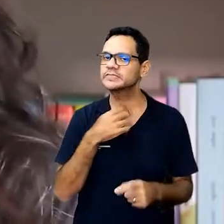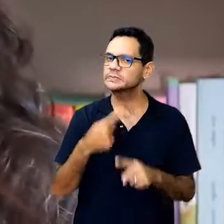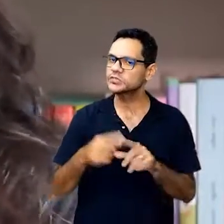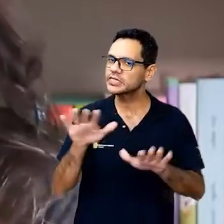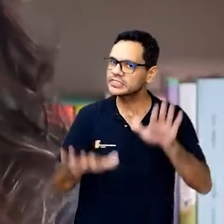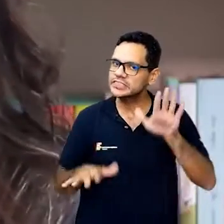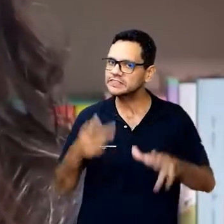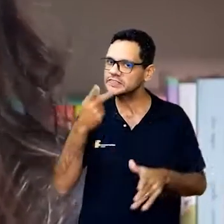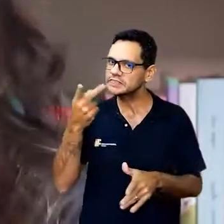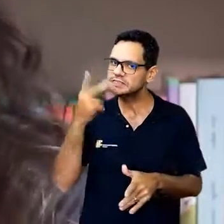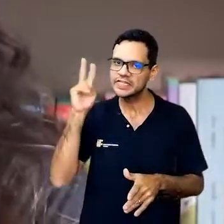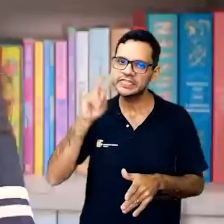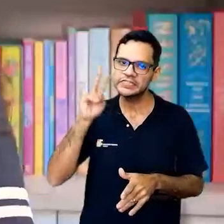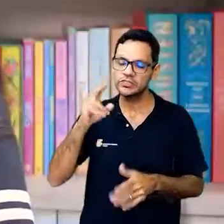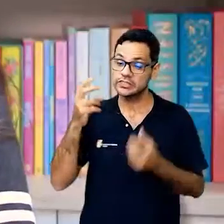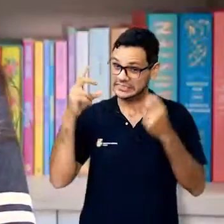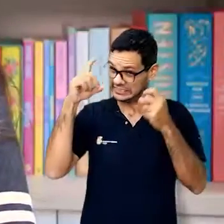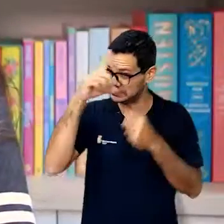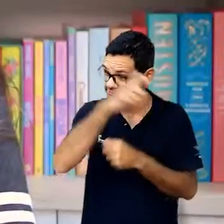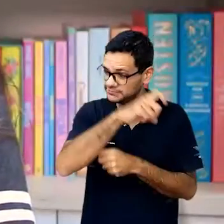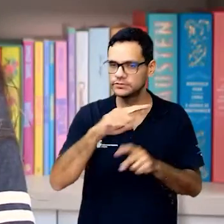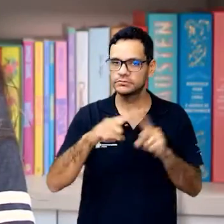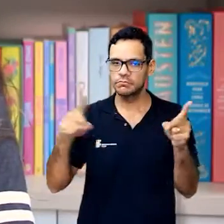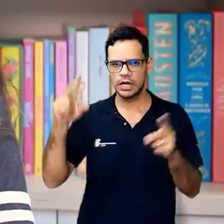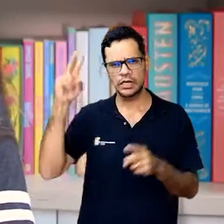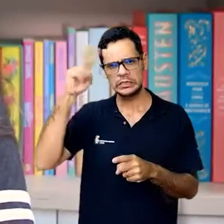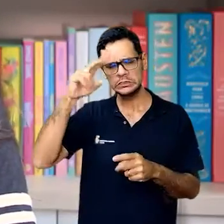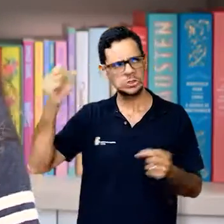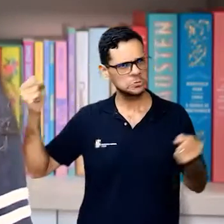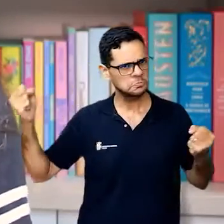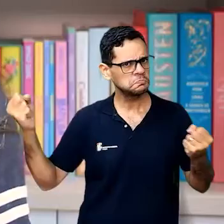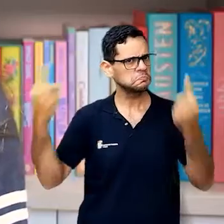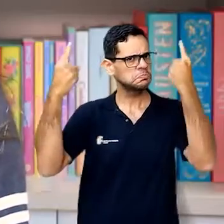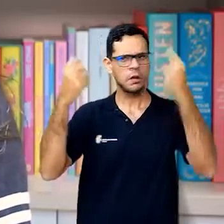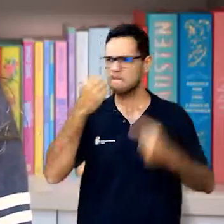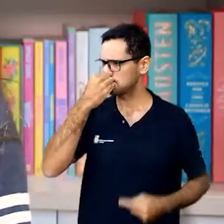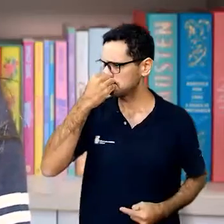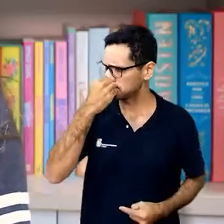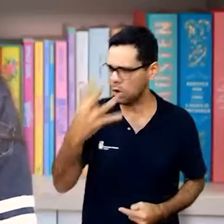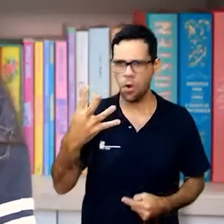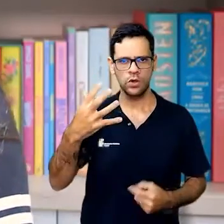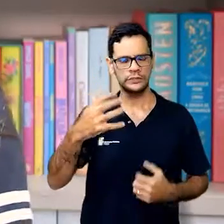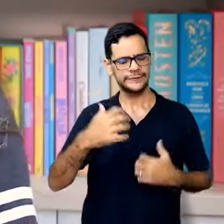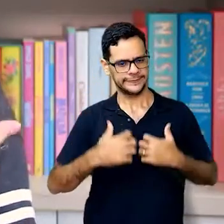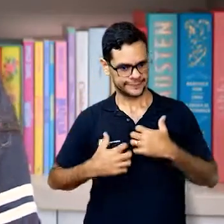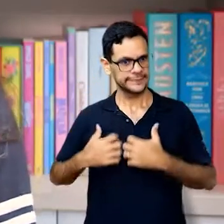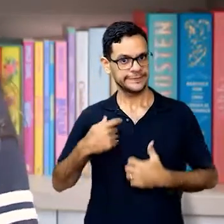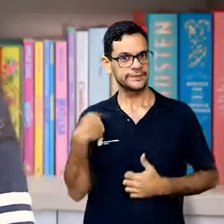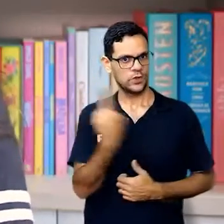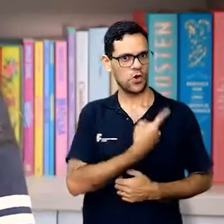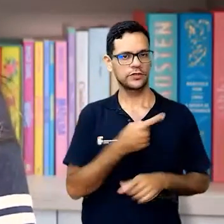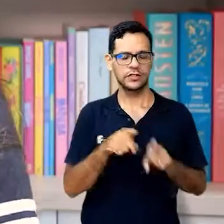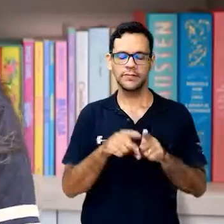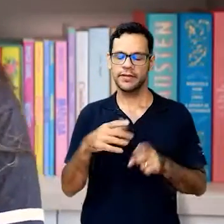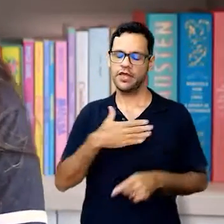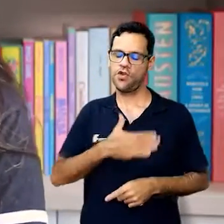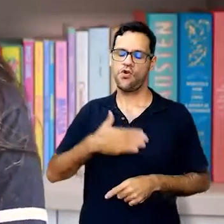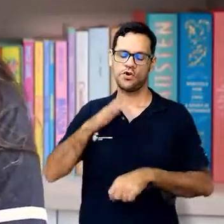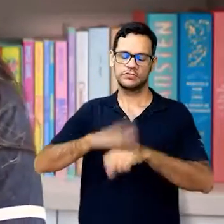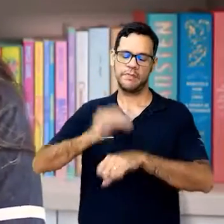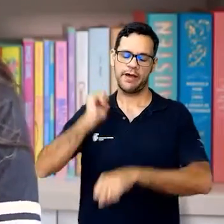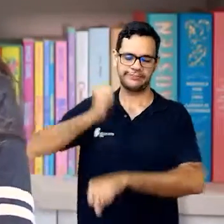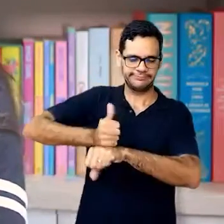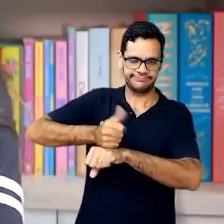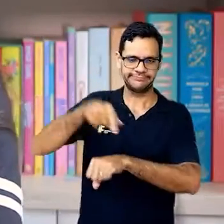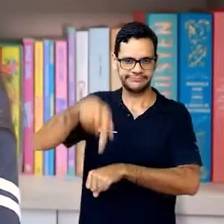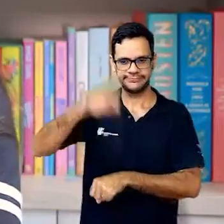de engolir, assim, em algumas cenas, mas é uma história, assim, muito incrível, sabe? Muito bem escrita e que mexe muito com a gente também. Então é o